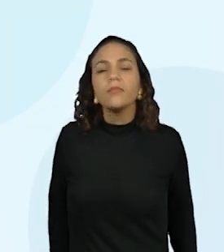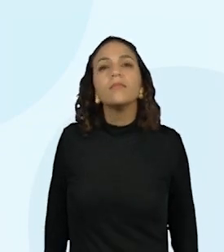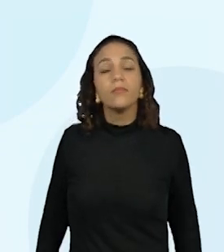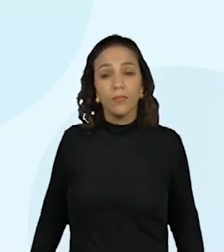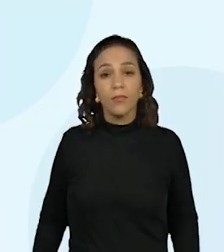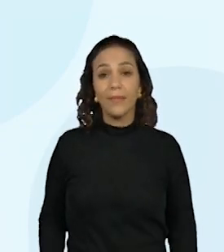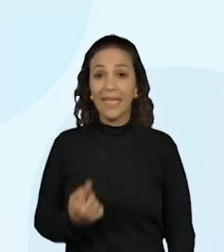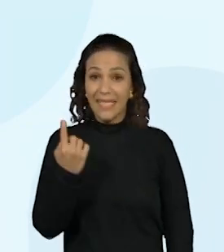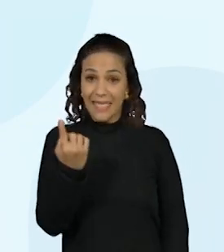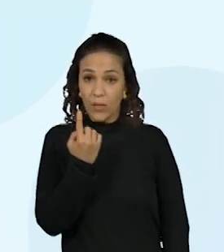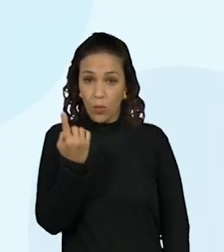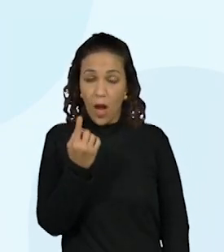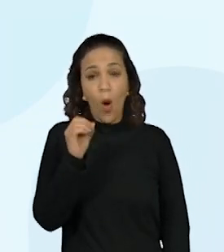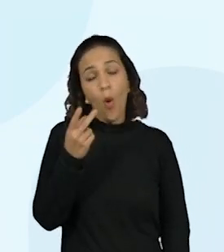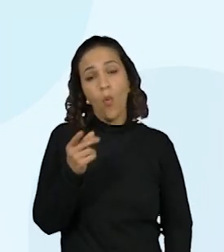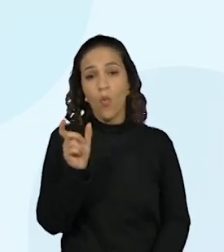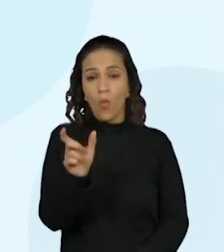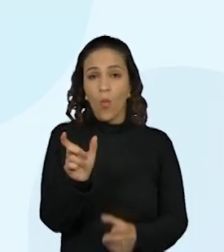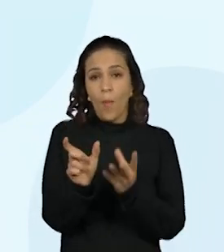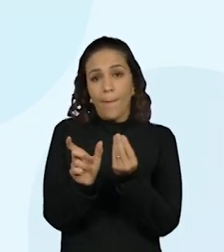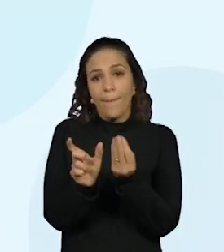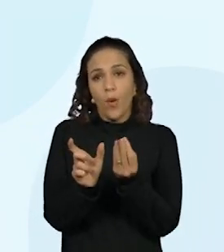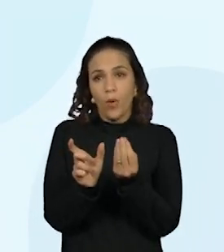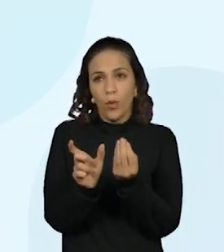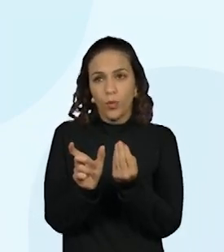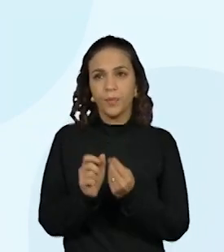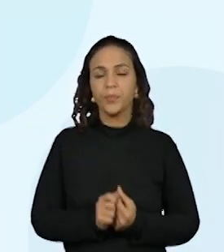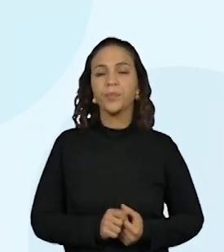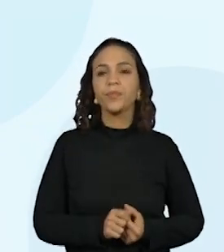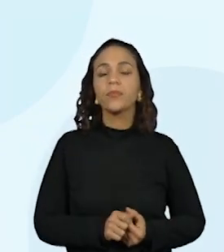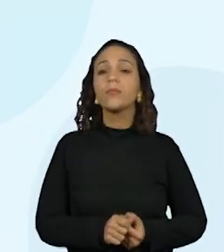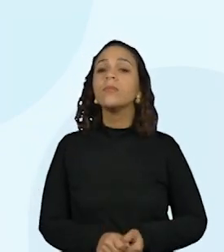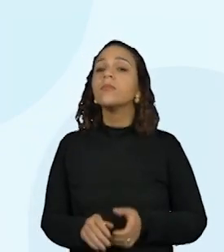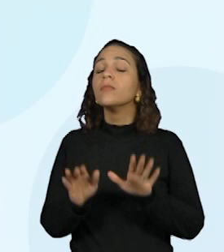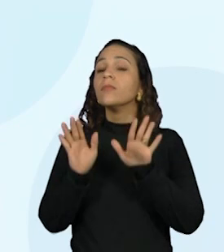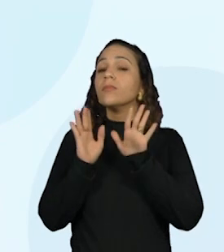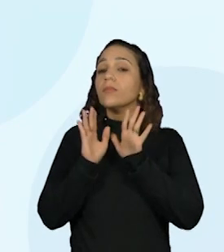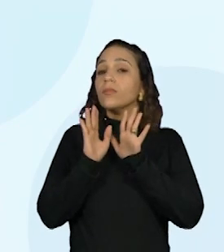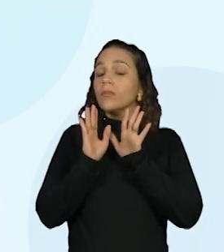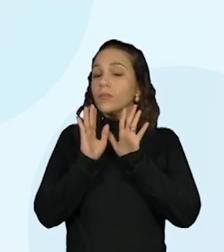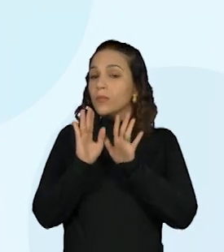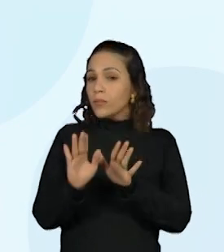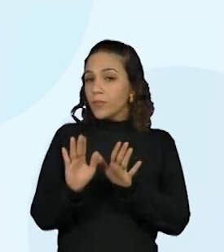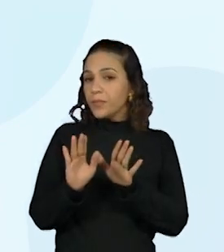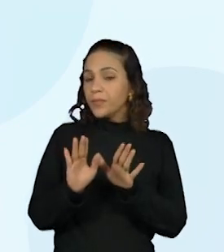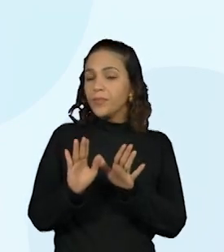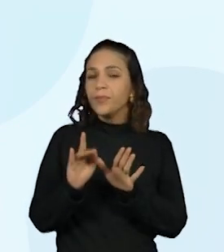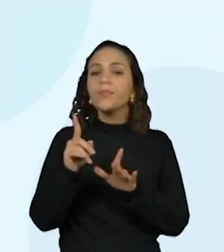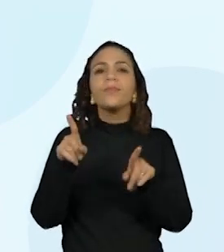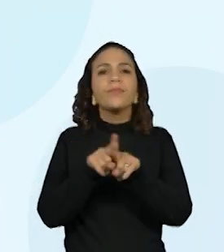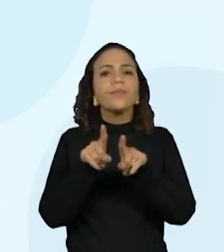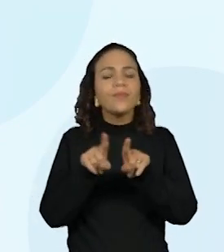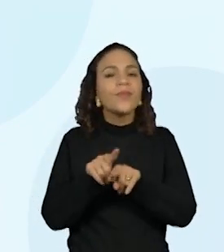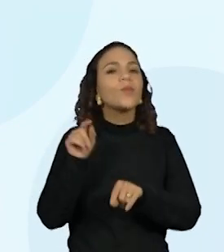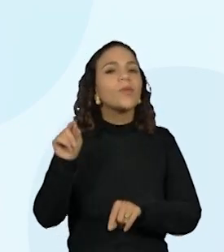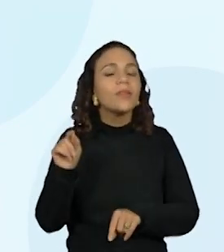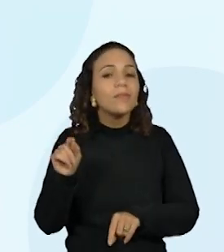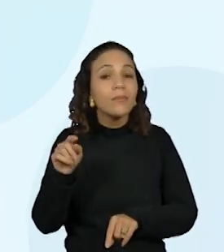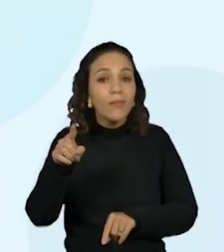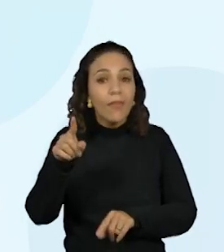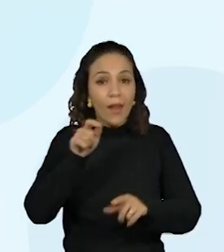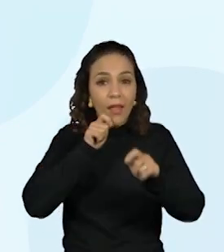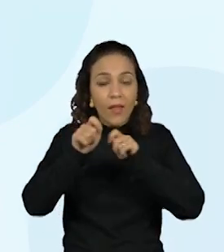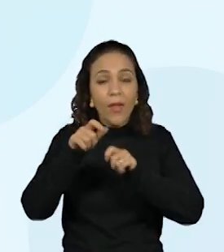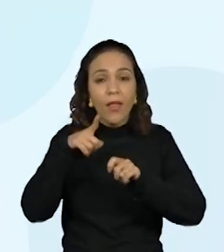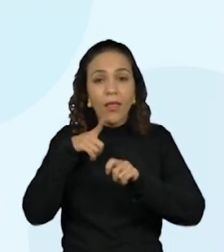Singular ou plural. Outra coisa que eu devo destacar, na entrevista, a gente tem um diálogo,